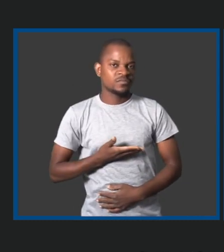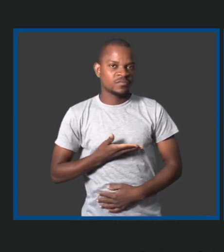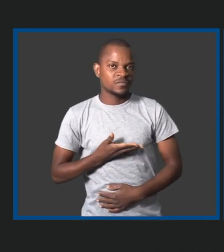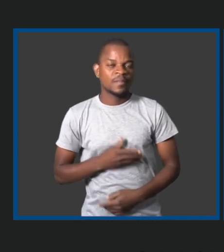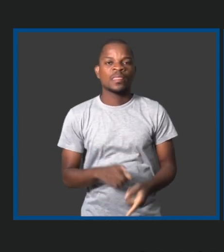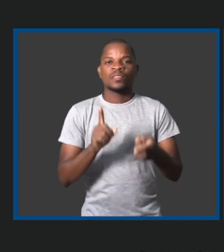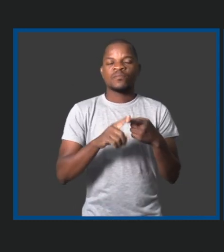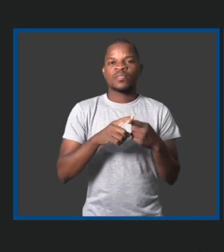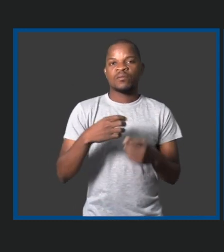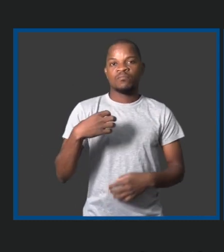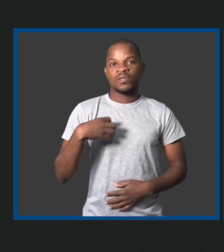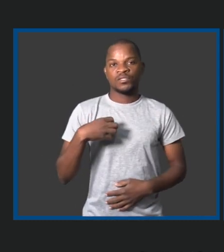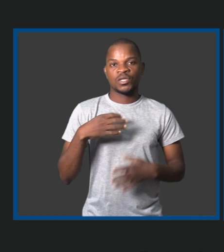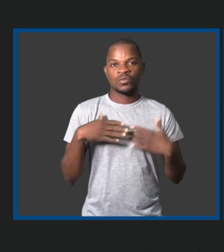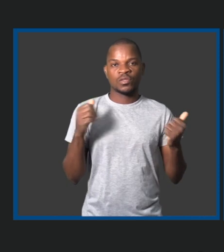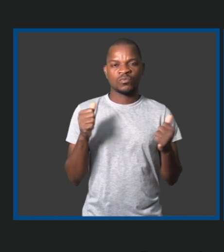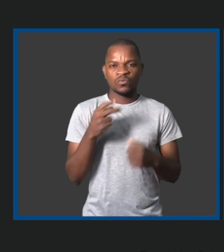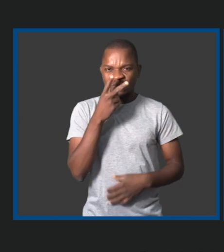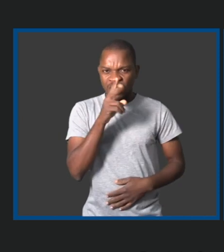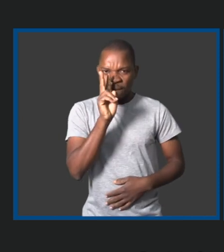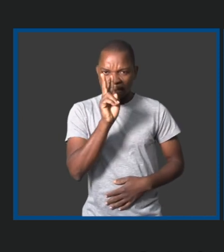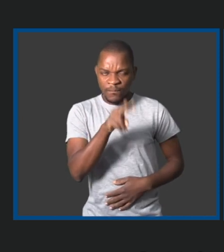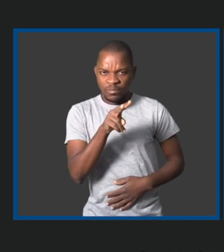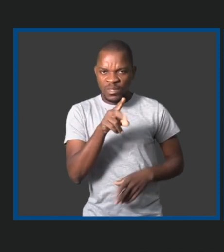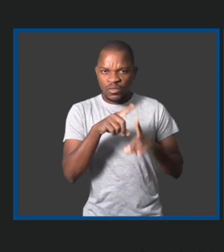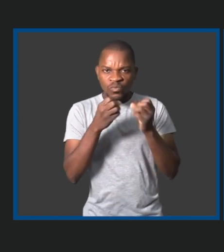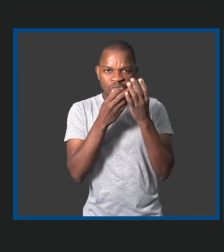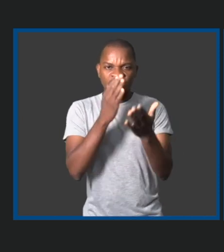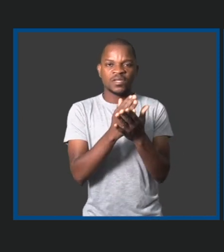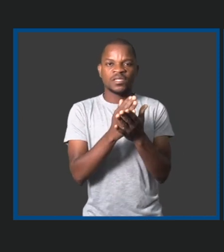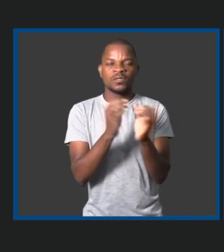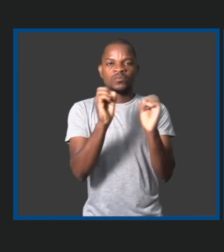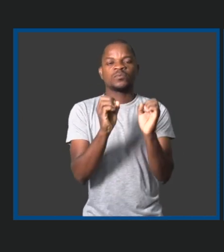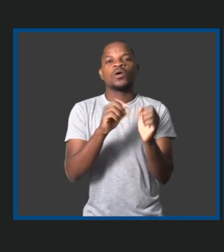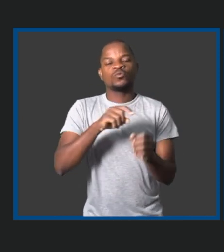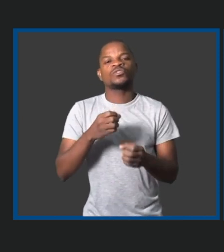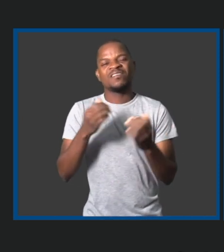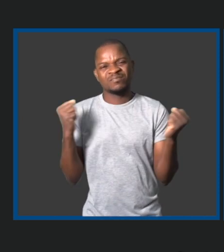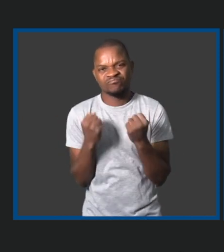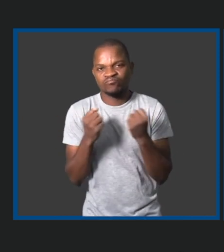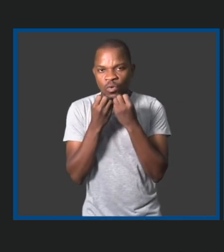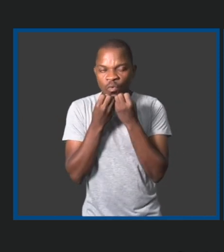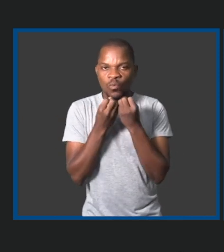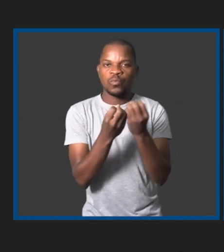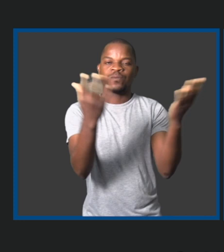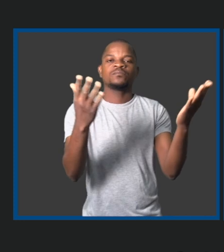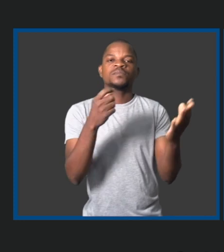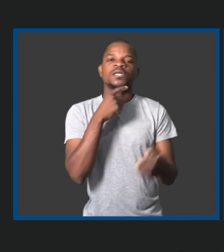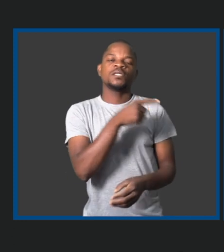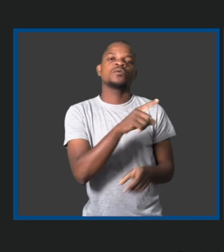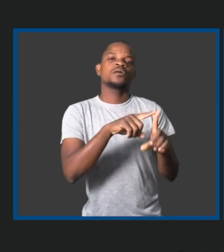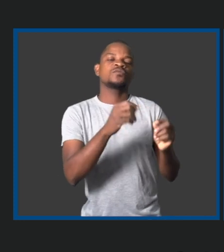também o Ministério tem tido atenção em fazer uma contra-informação dos fake news, é sempre bom nós seguirmos. O Ministério tem